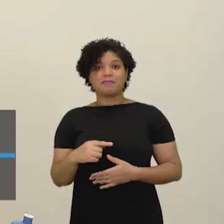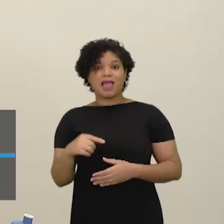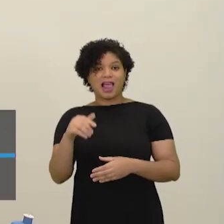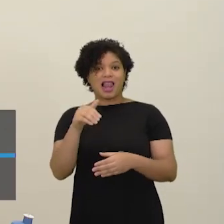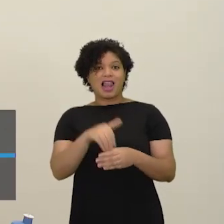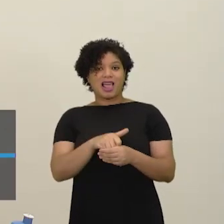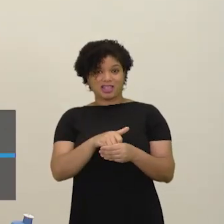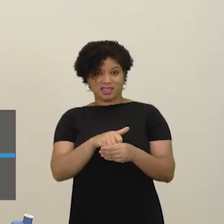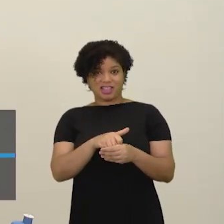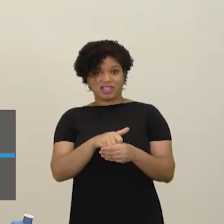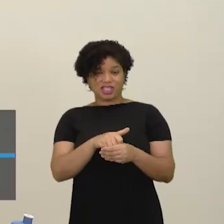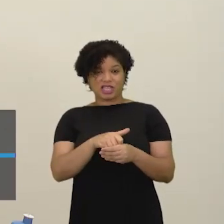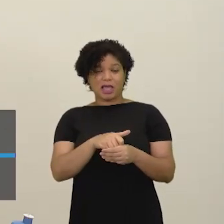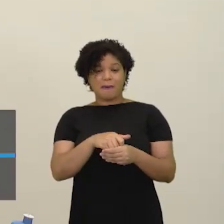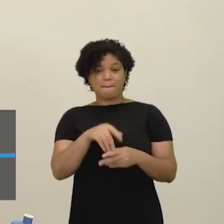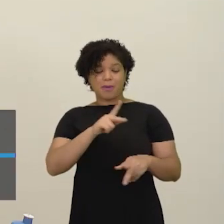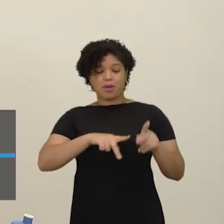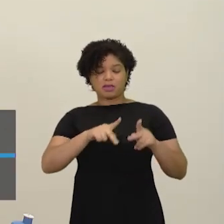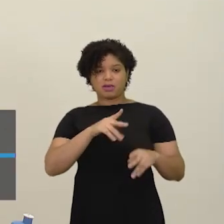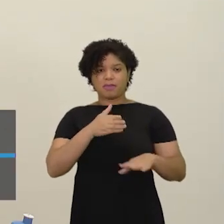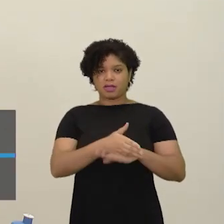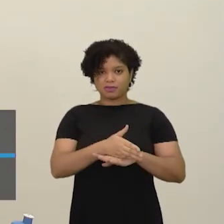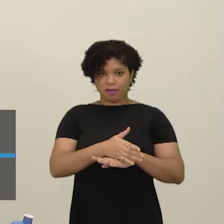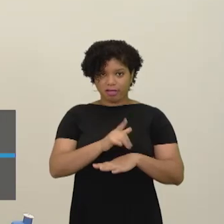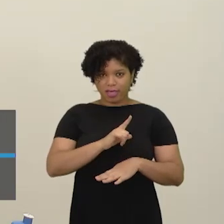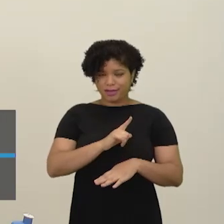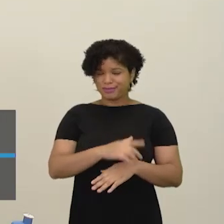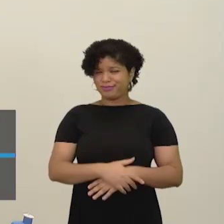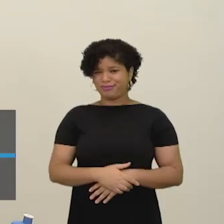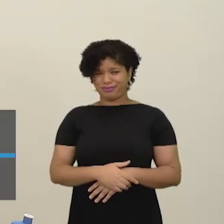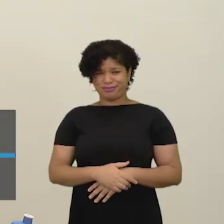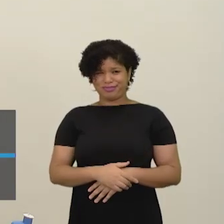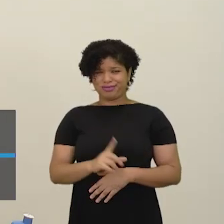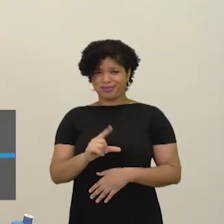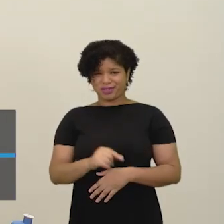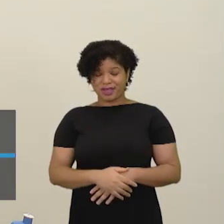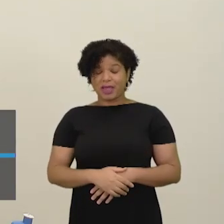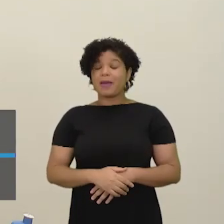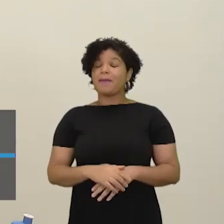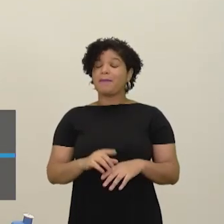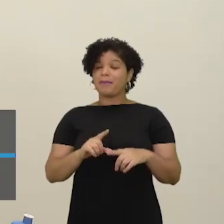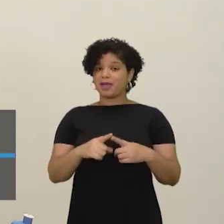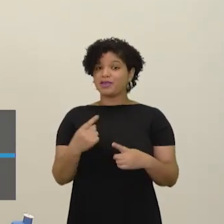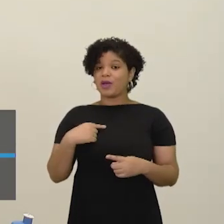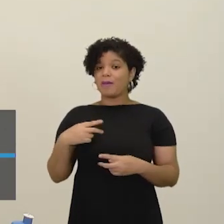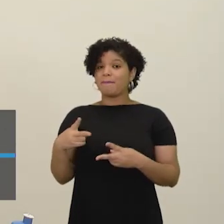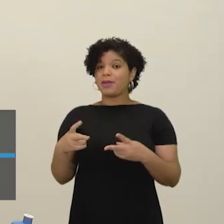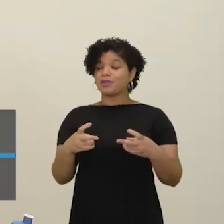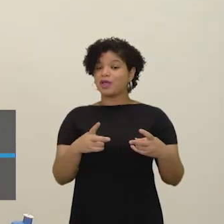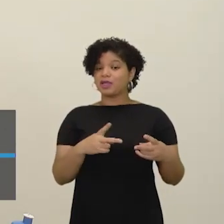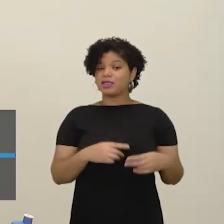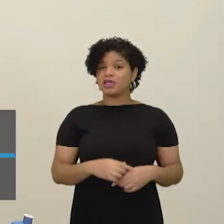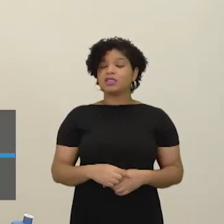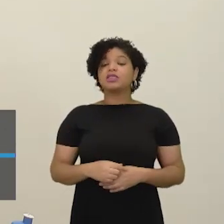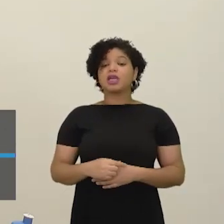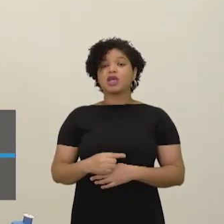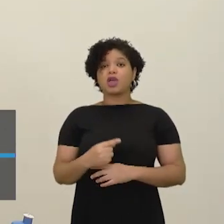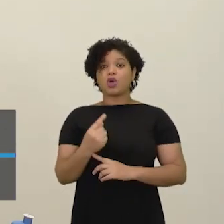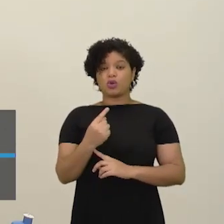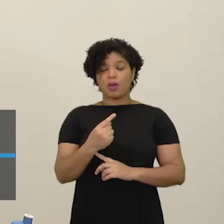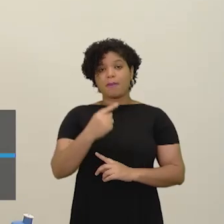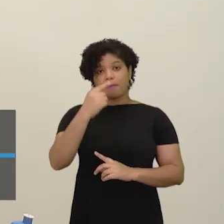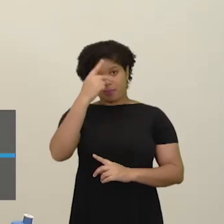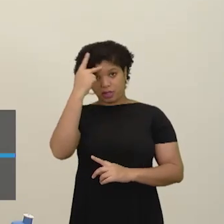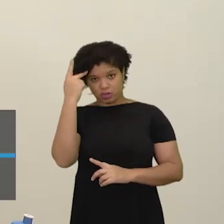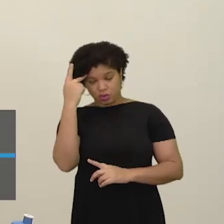eleição indireta, só que pela primeira vez, depois de 21 anos, nós teremos um civil